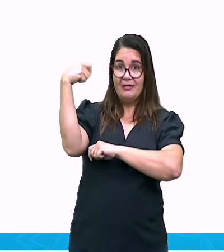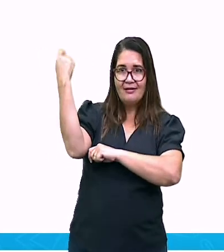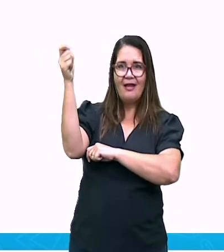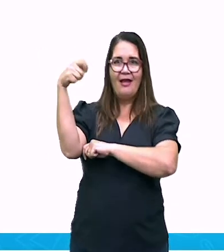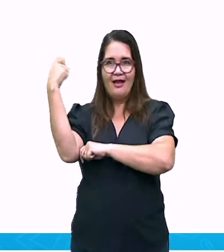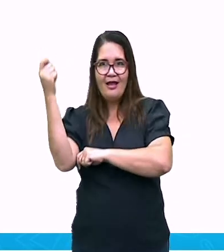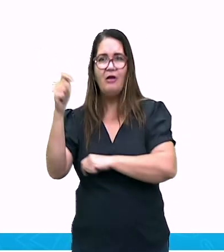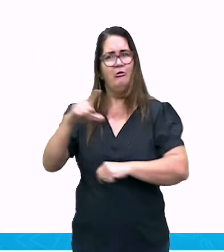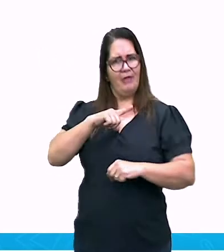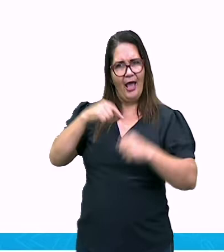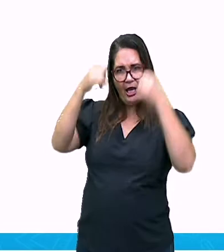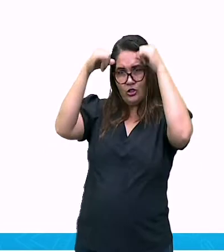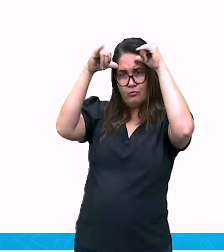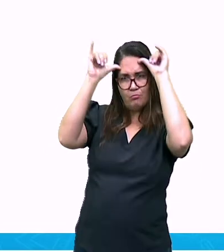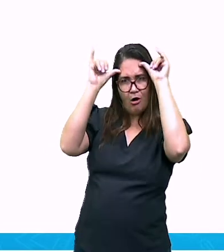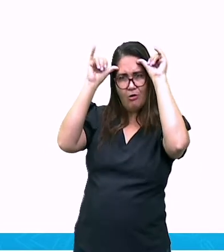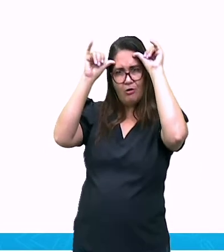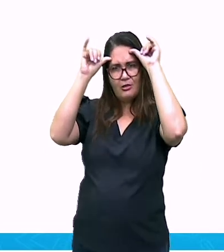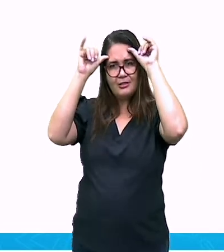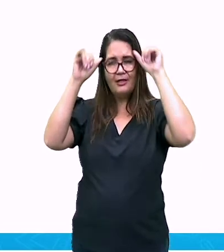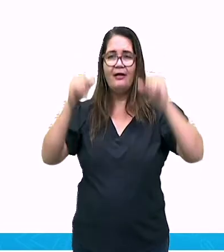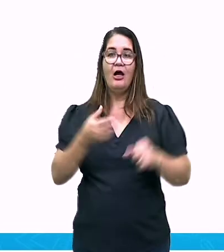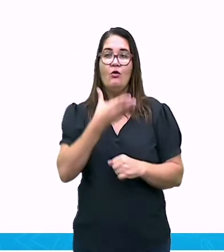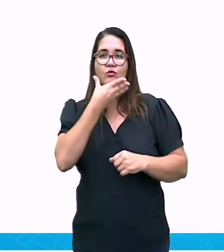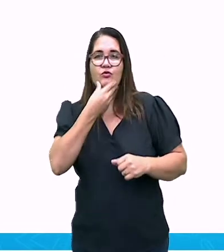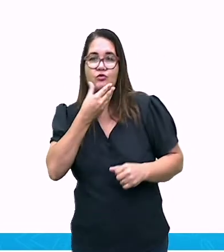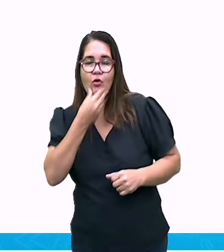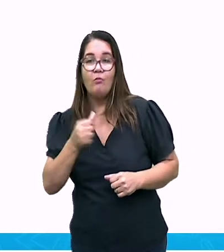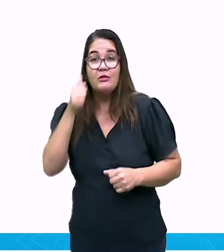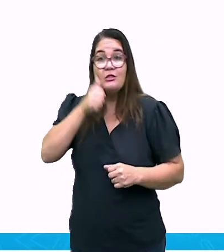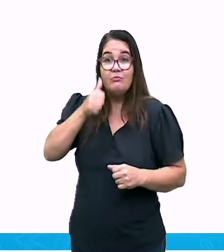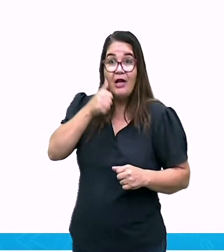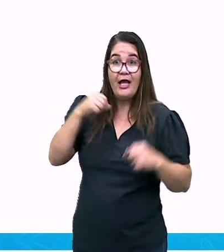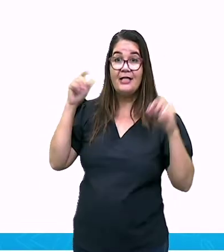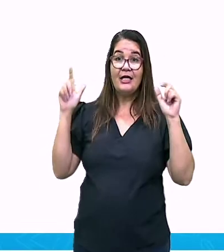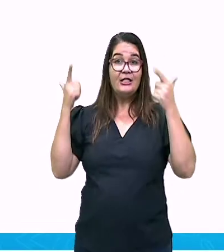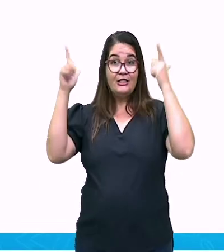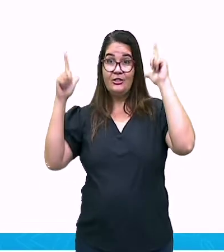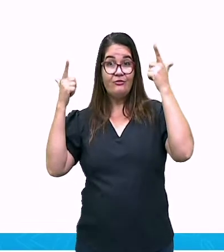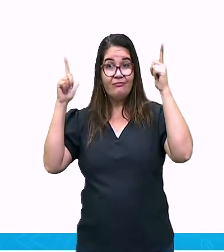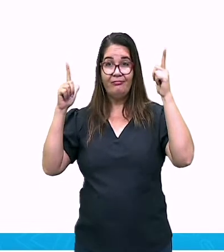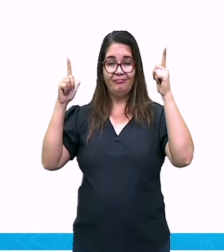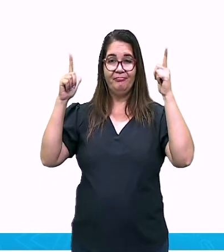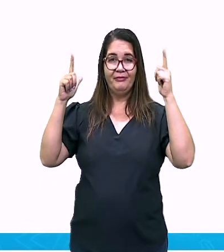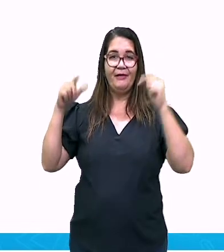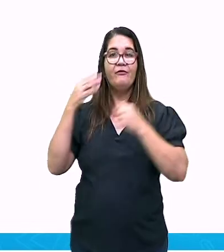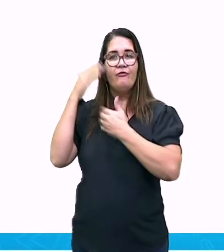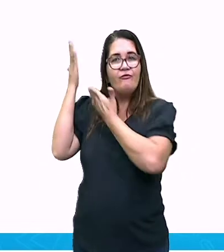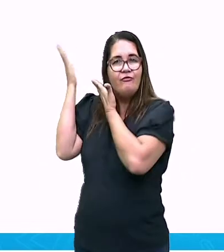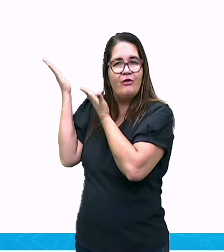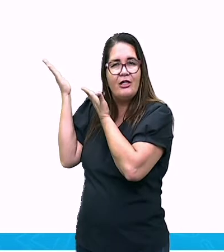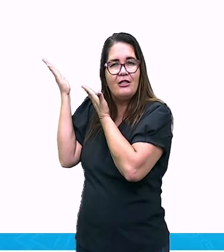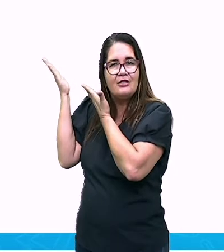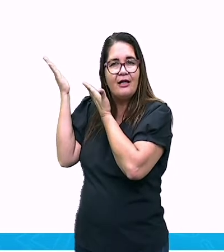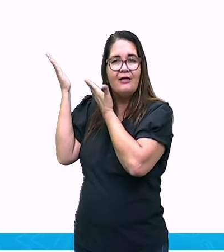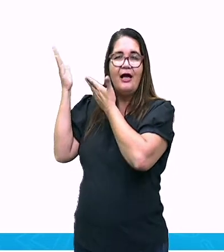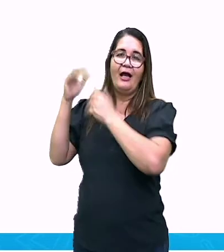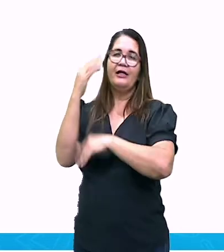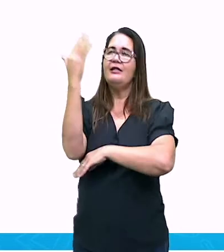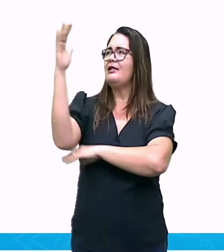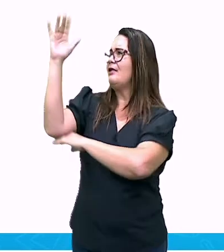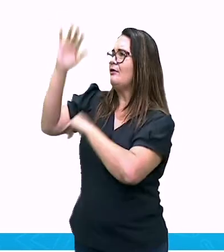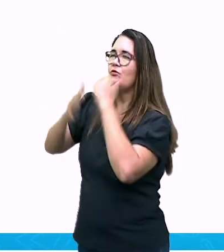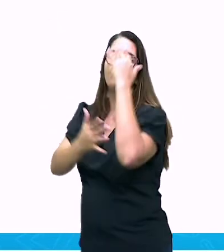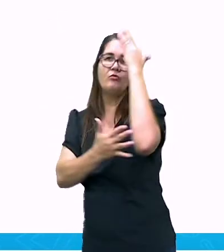que diferença. Diferente daqueles que vivem lá na cidade, dentro da cidade, que ficam ali com algumas opções